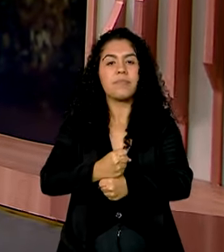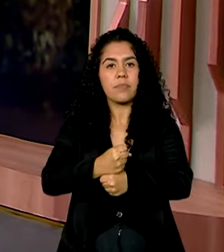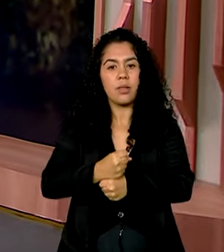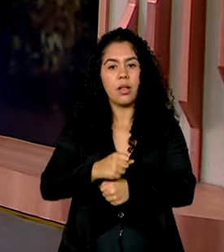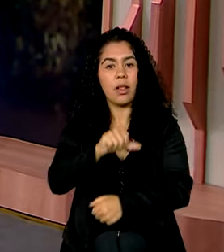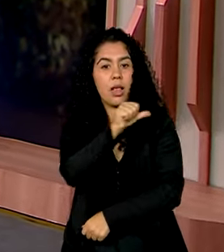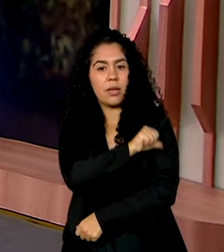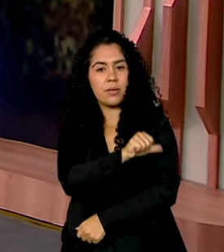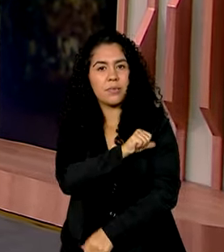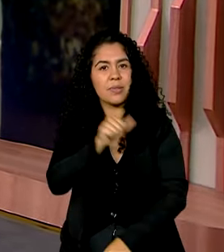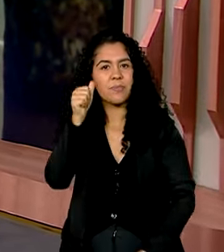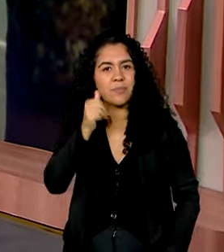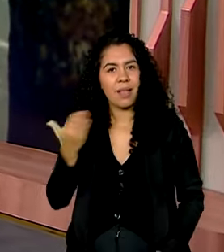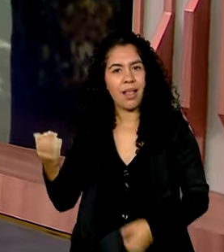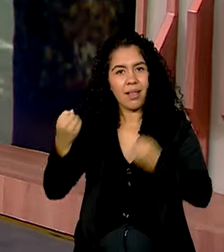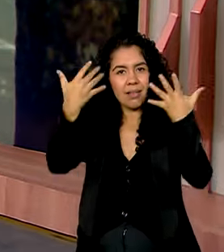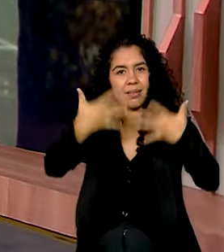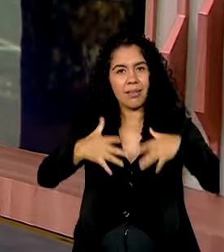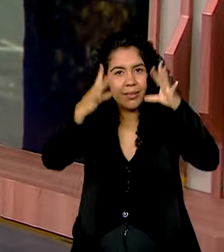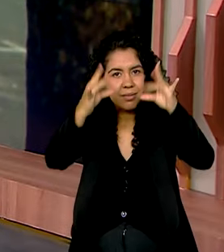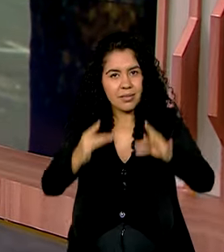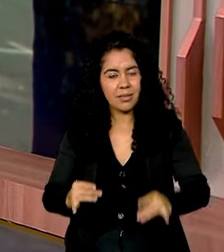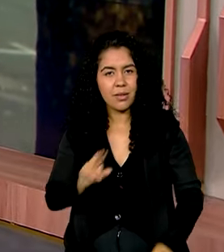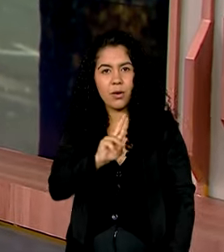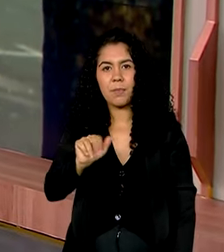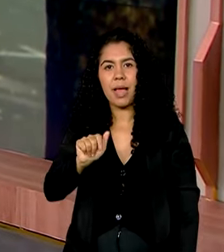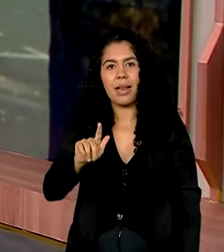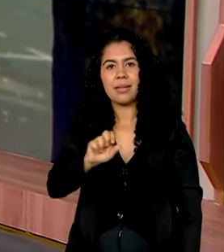informações ao vivo para a gente. Alessandra, bom dia.